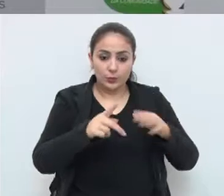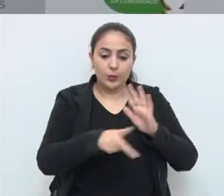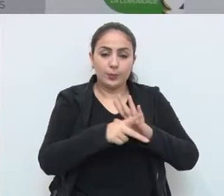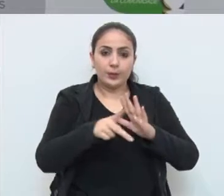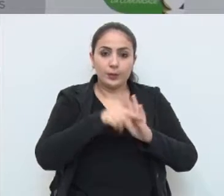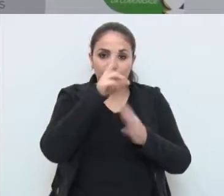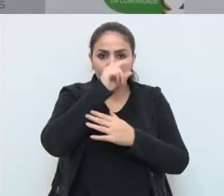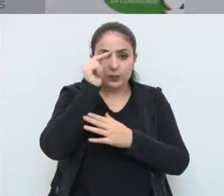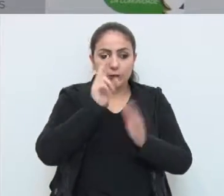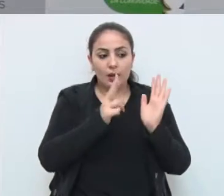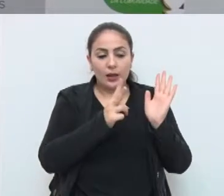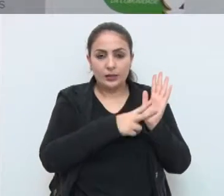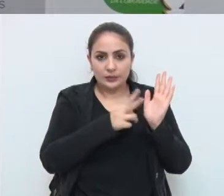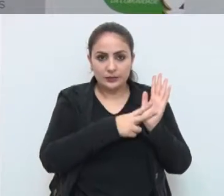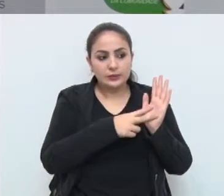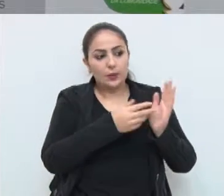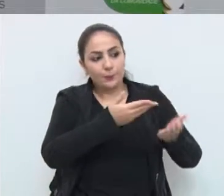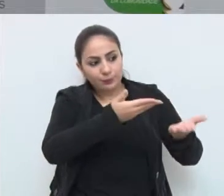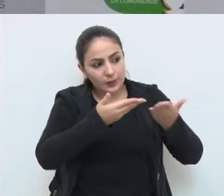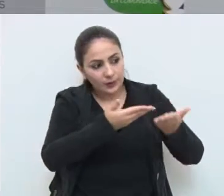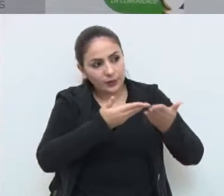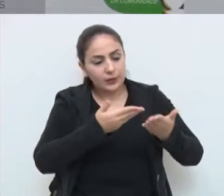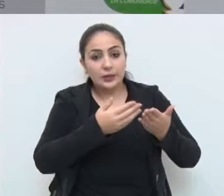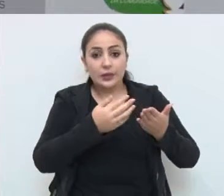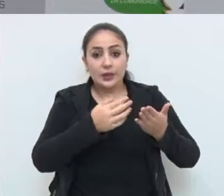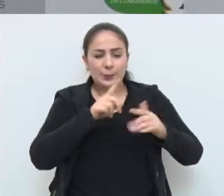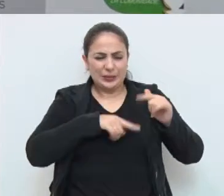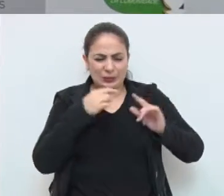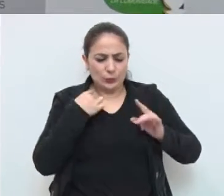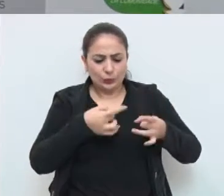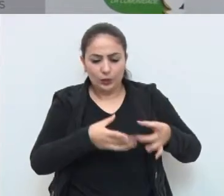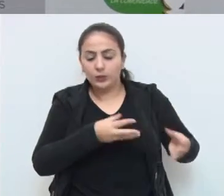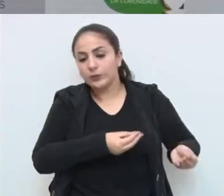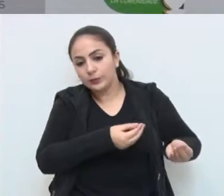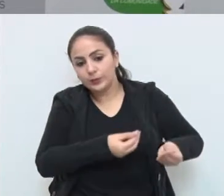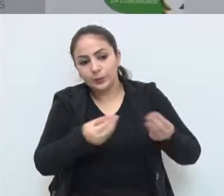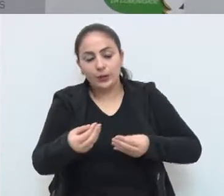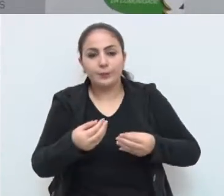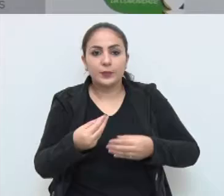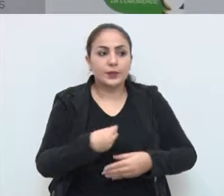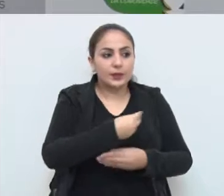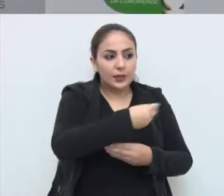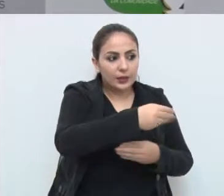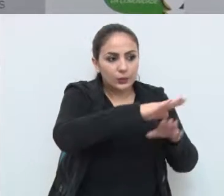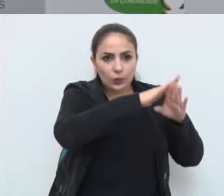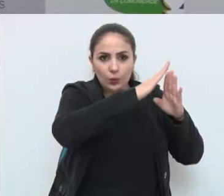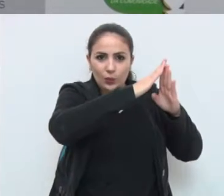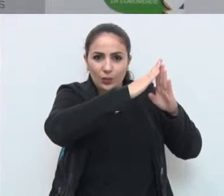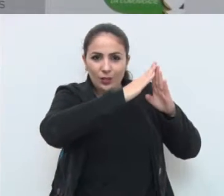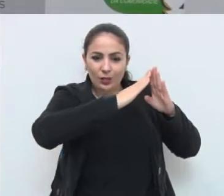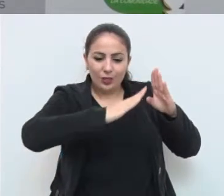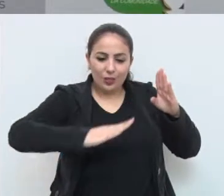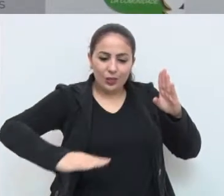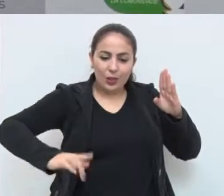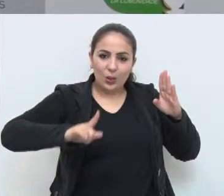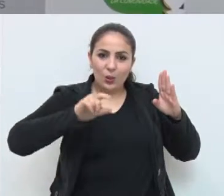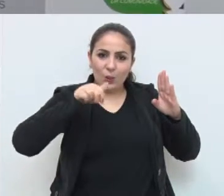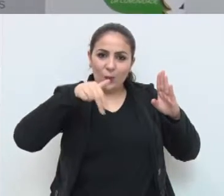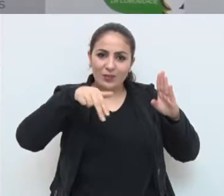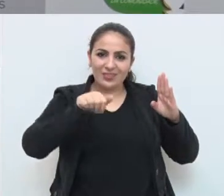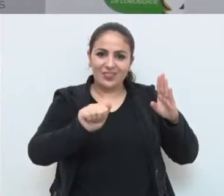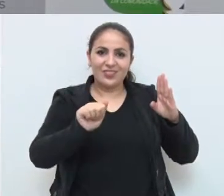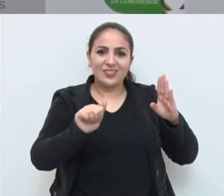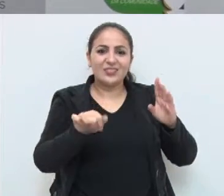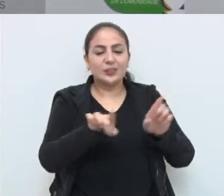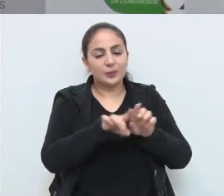né? A atenção, recolhendo os entulhos, colocando as máquinas, distribuindo lona, né, dando uma atenção para essas famílias que foram